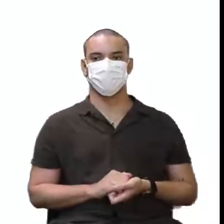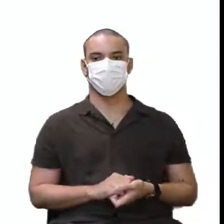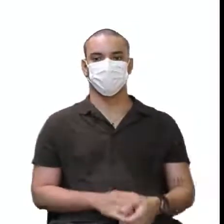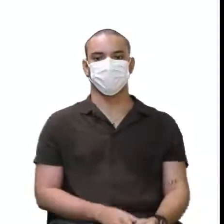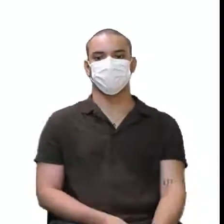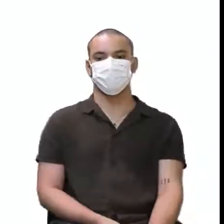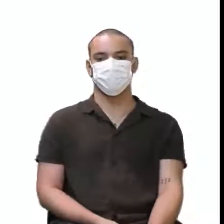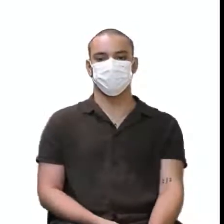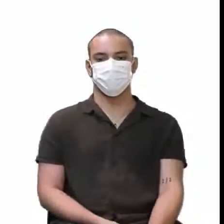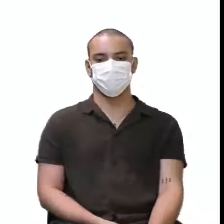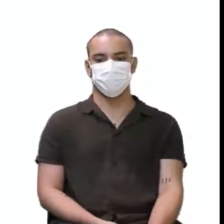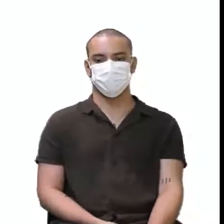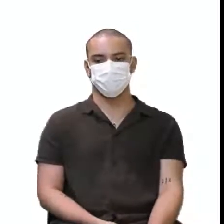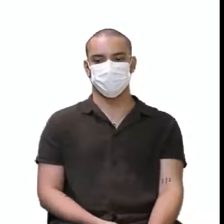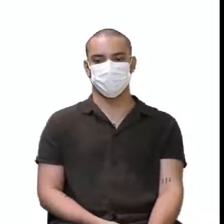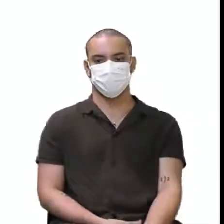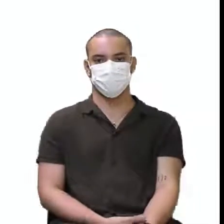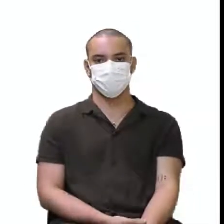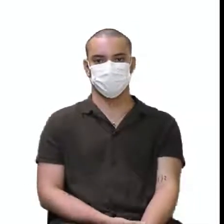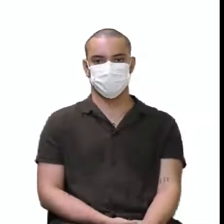Seguindo aqui.